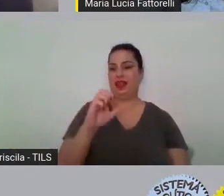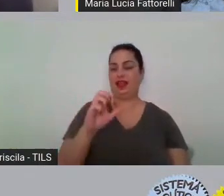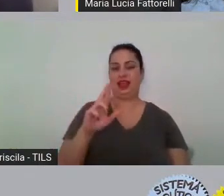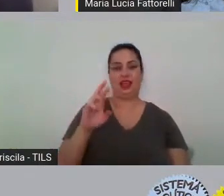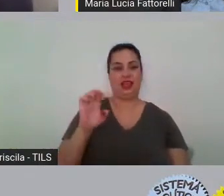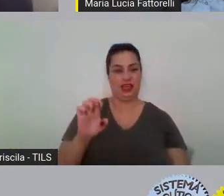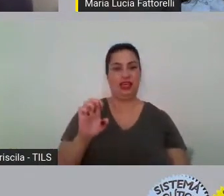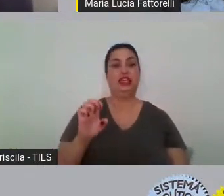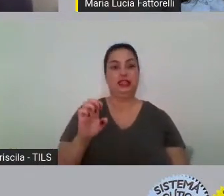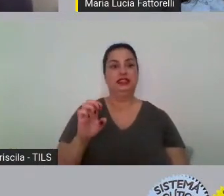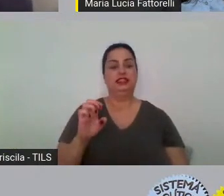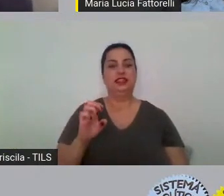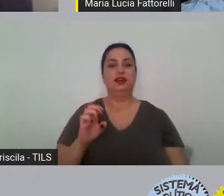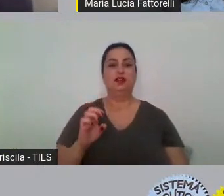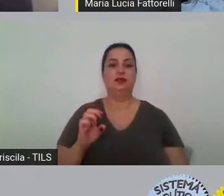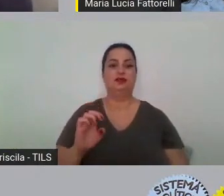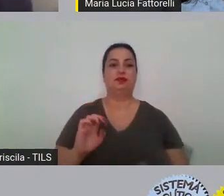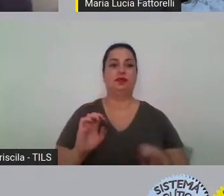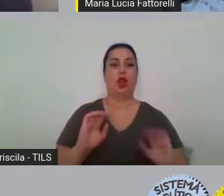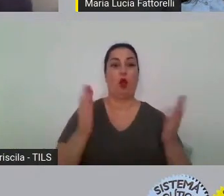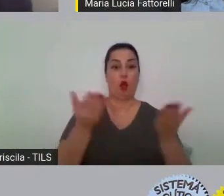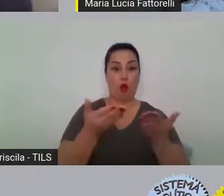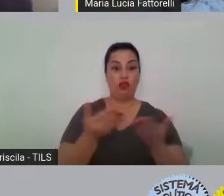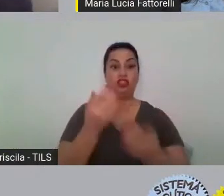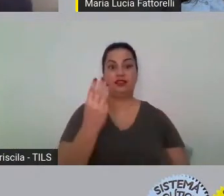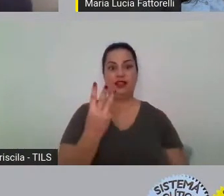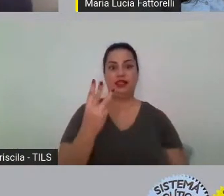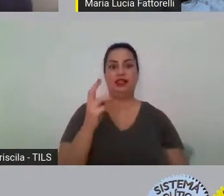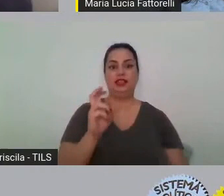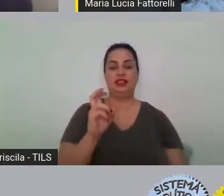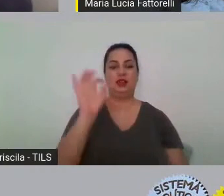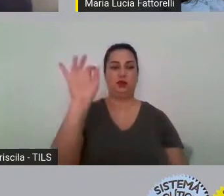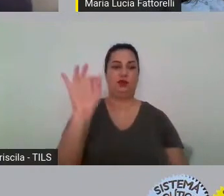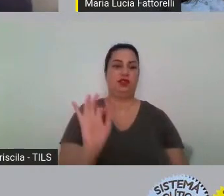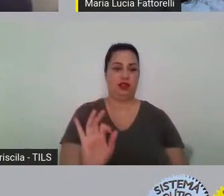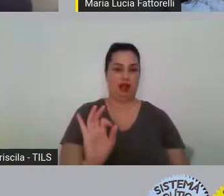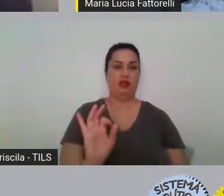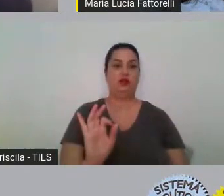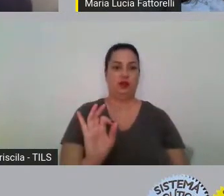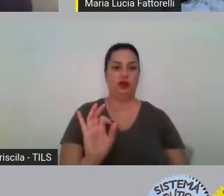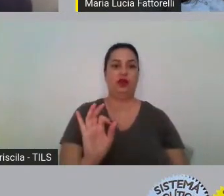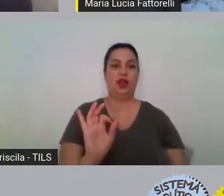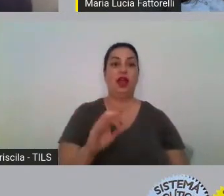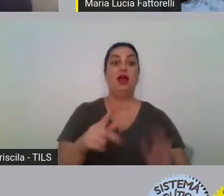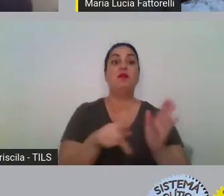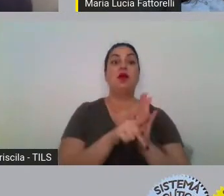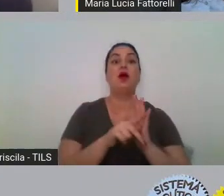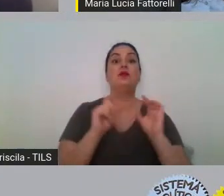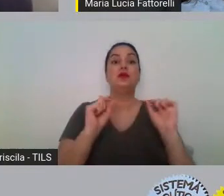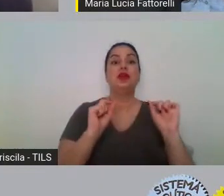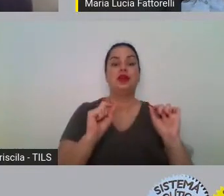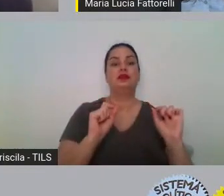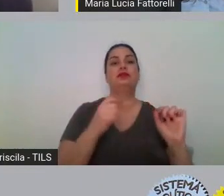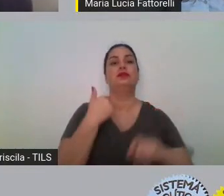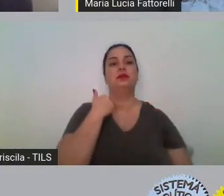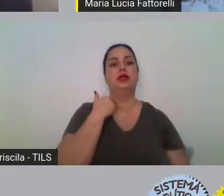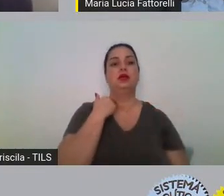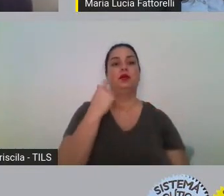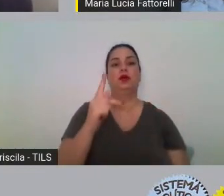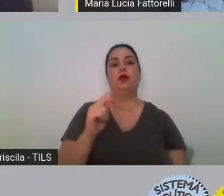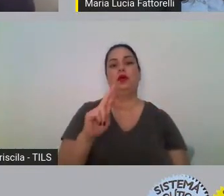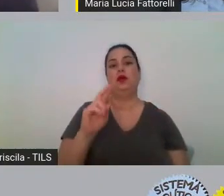35%, ou 2,3 bilhões, é derivado do Produban. Ou seja, o